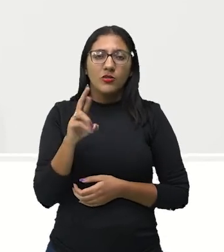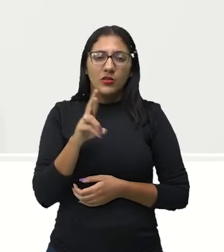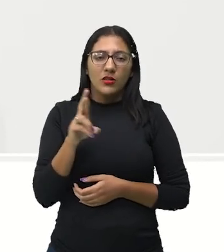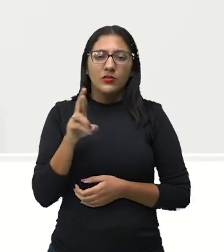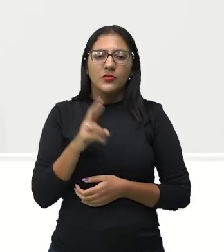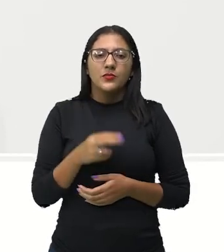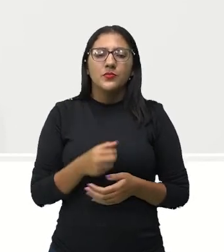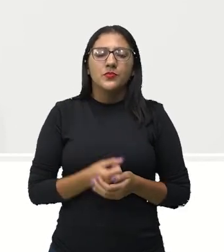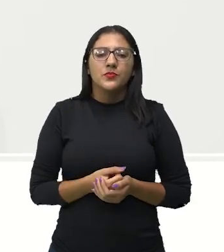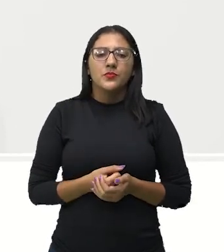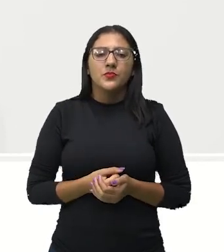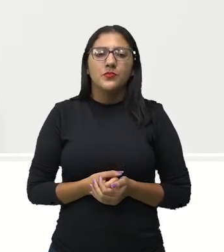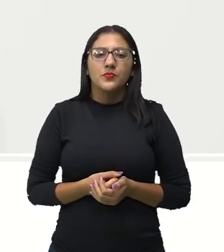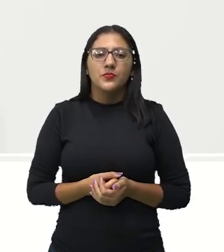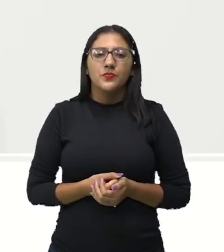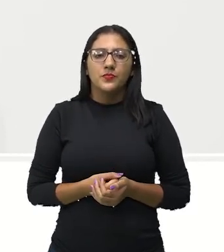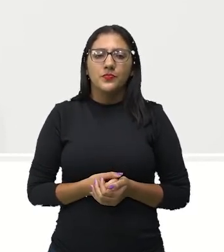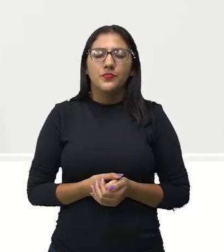12.500.